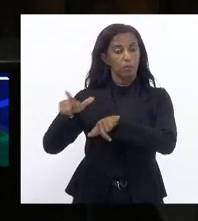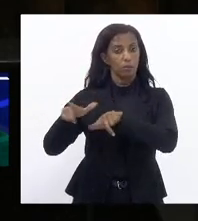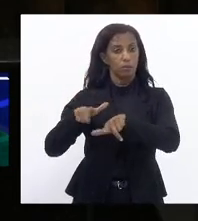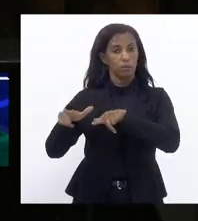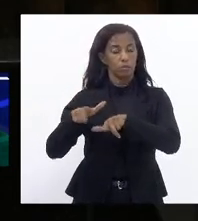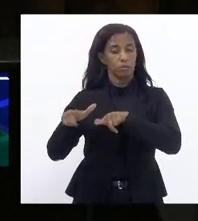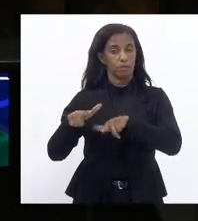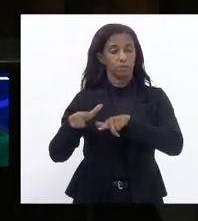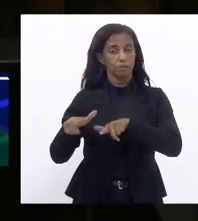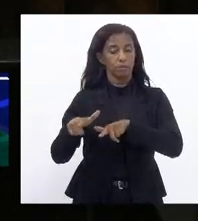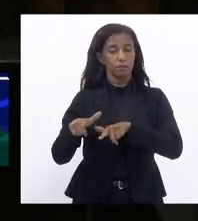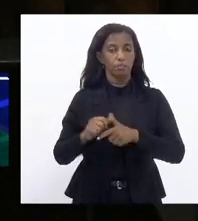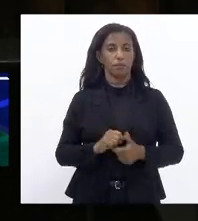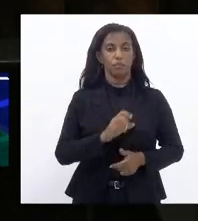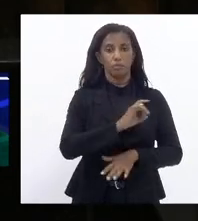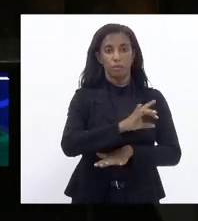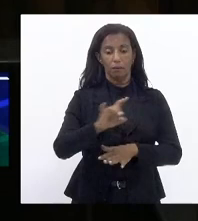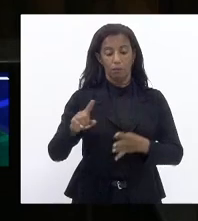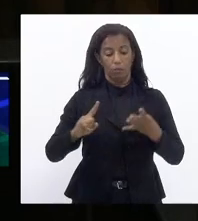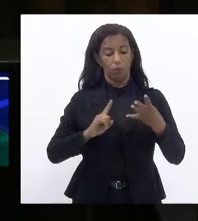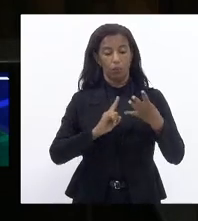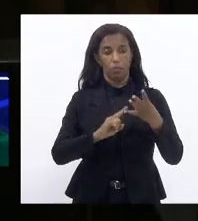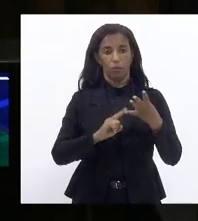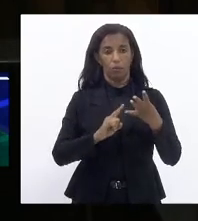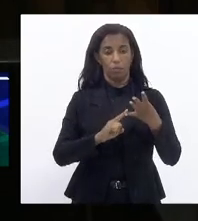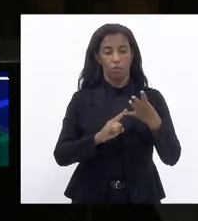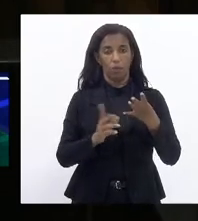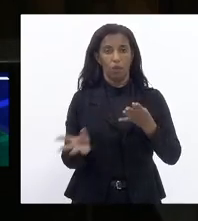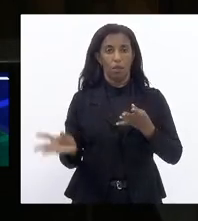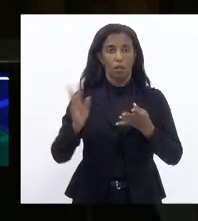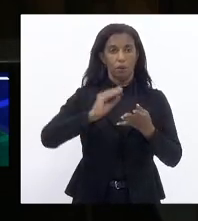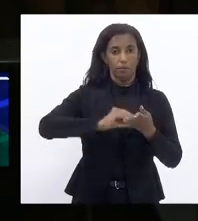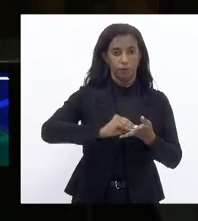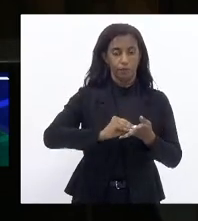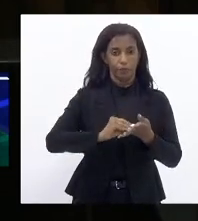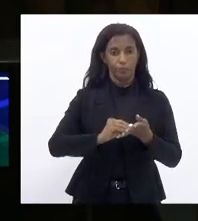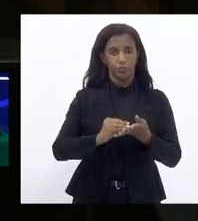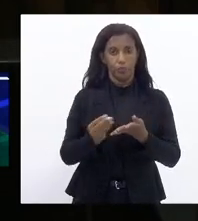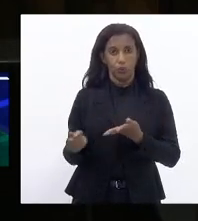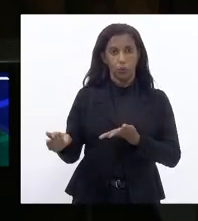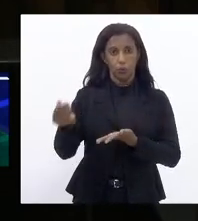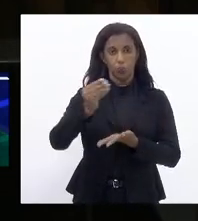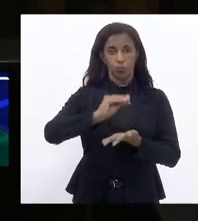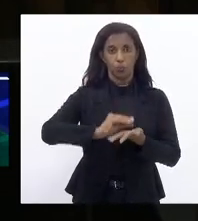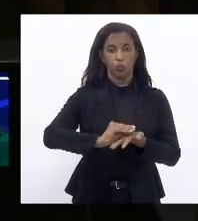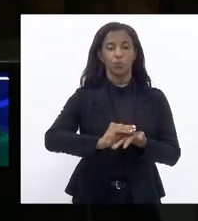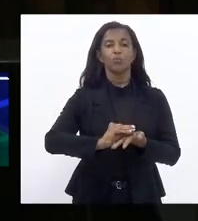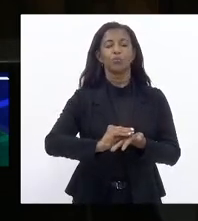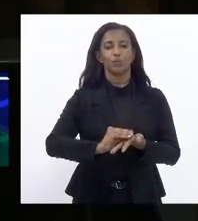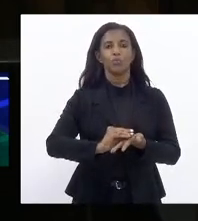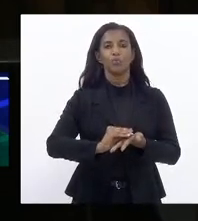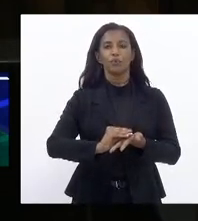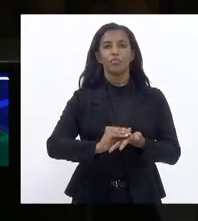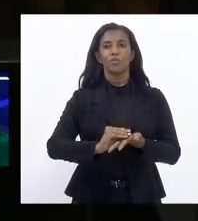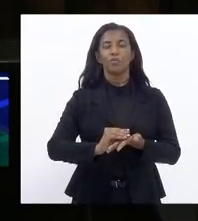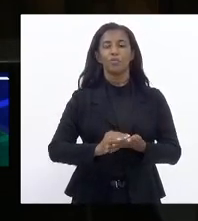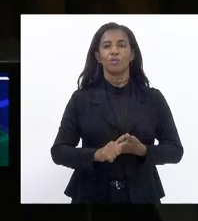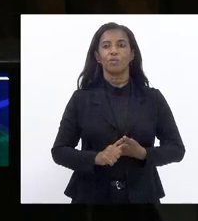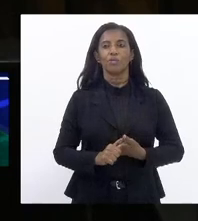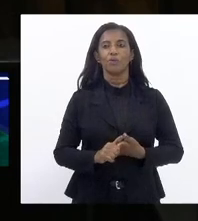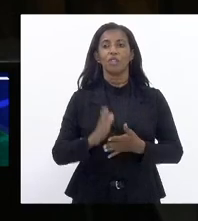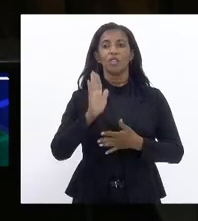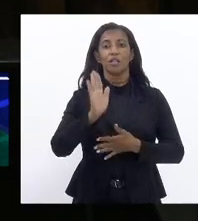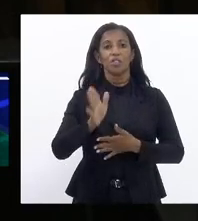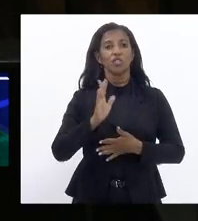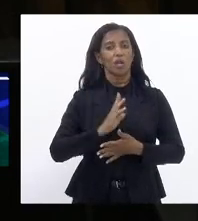dos servidores. 4, as incorporações das remunerações das funções gratificadas de cargos comissionados, que já